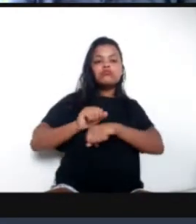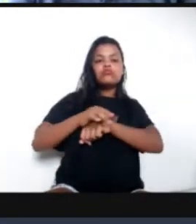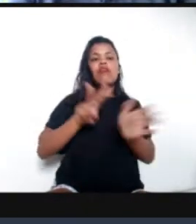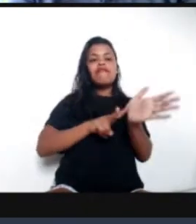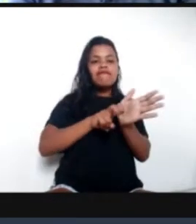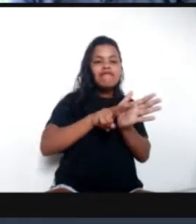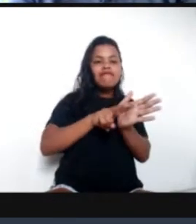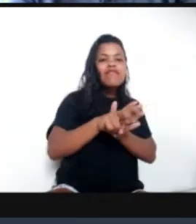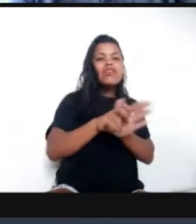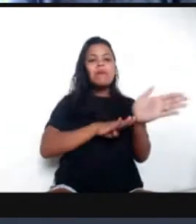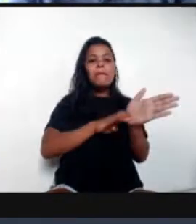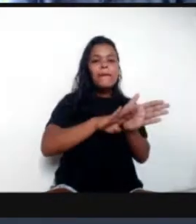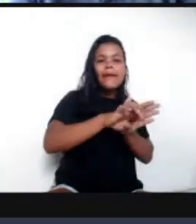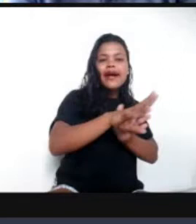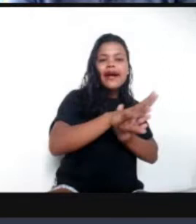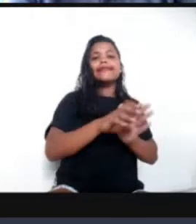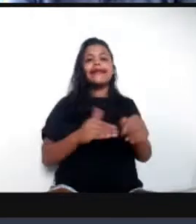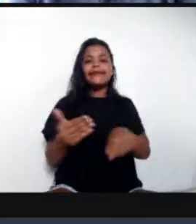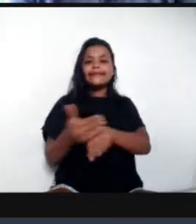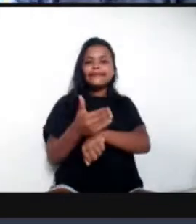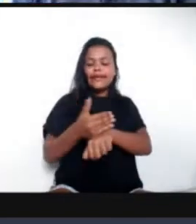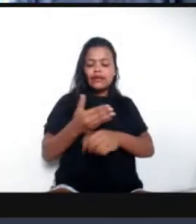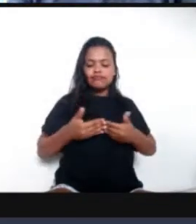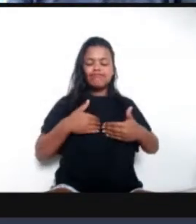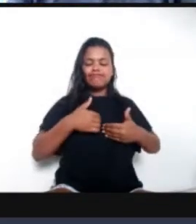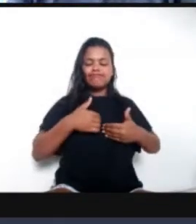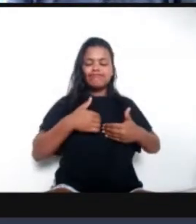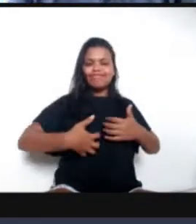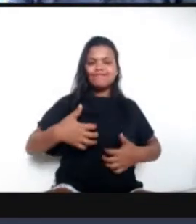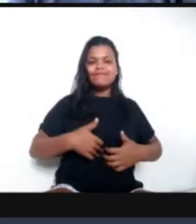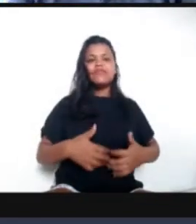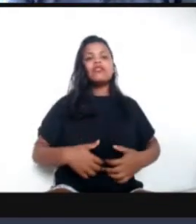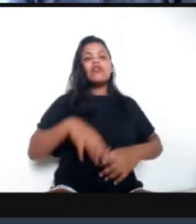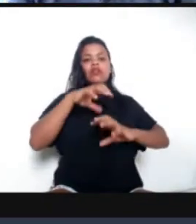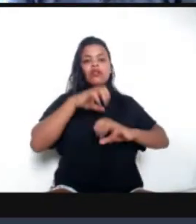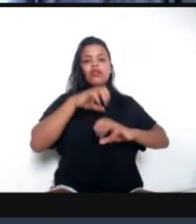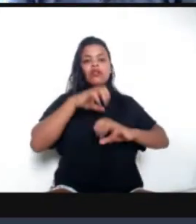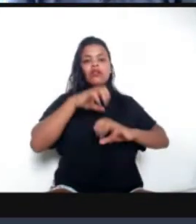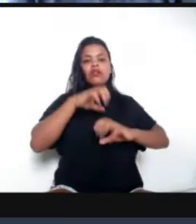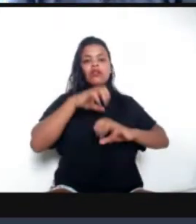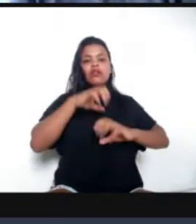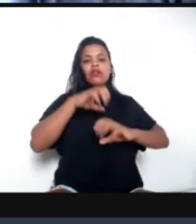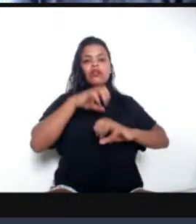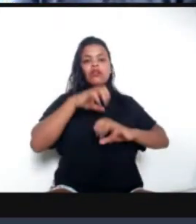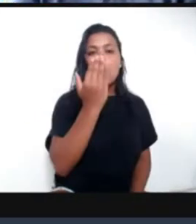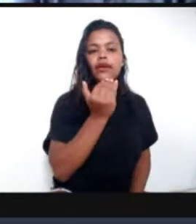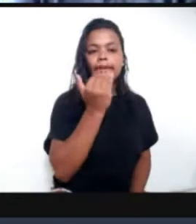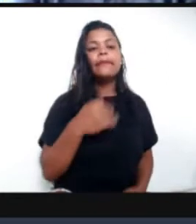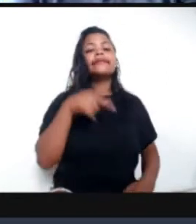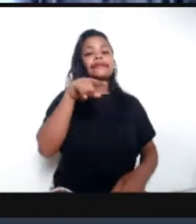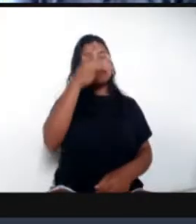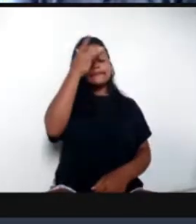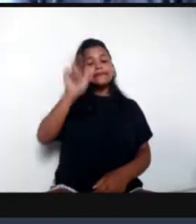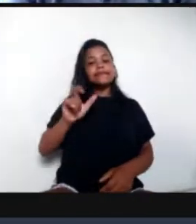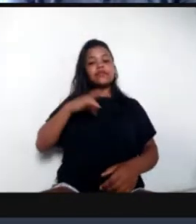essas portas. Então, a gente precisa respirar, se alimentar, e aí esses micro-organismos acabam entrando no nosso organismo e